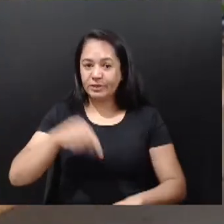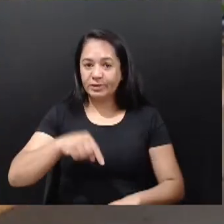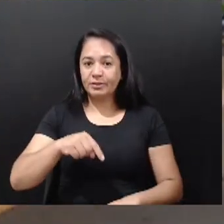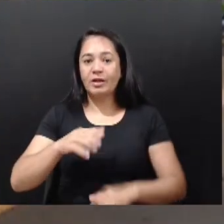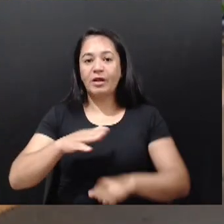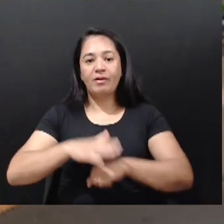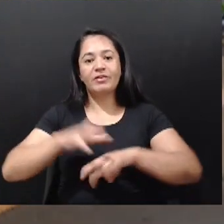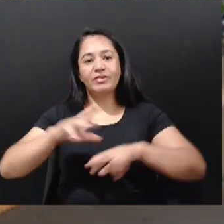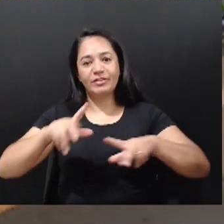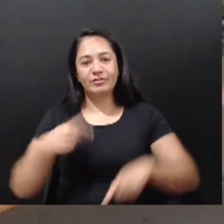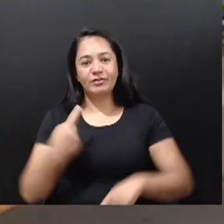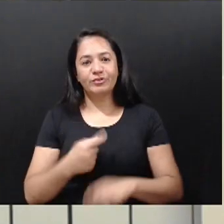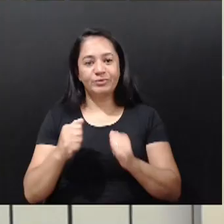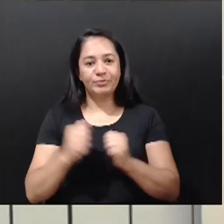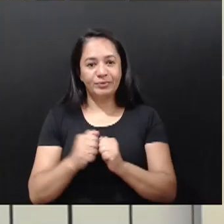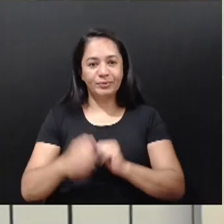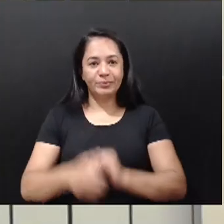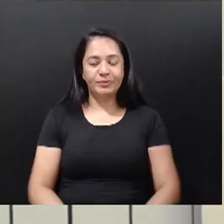gente.